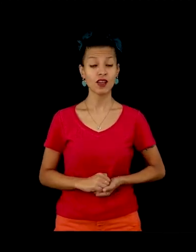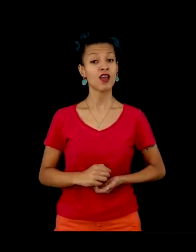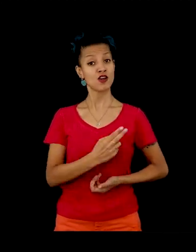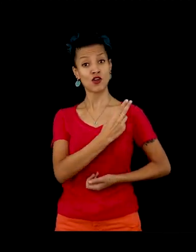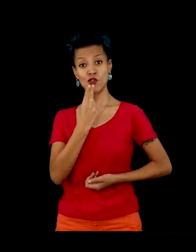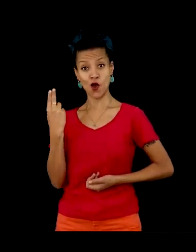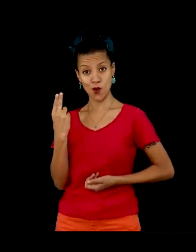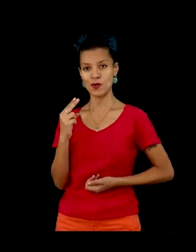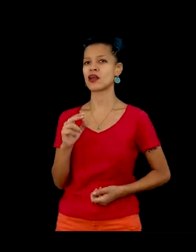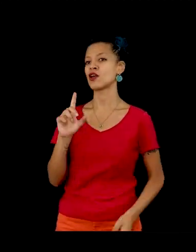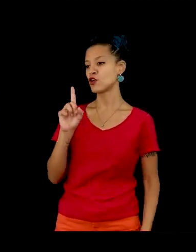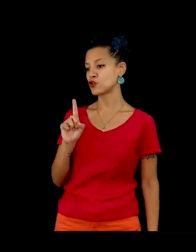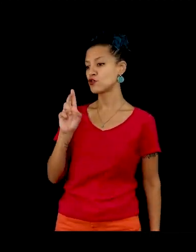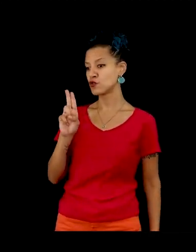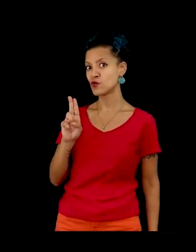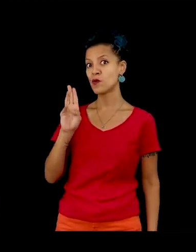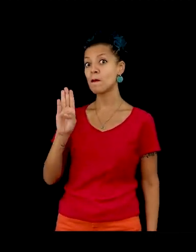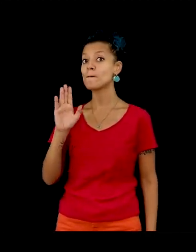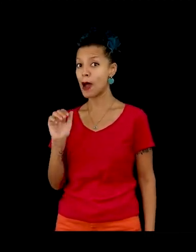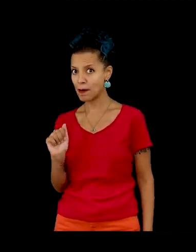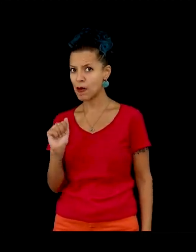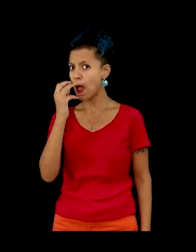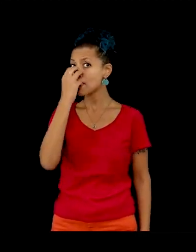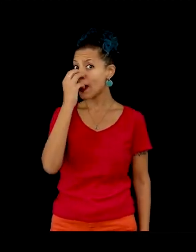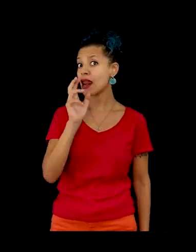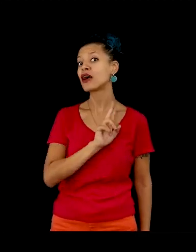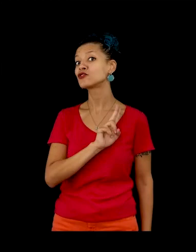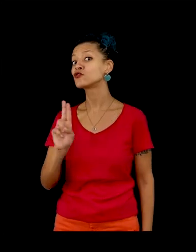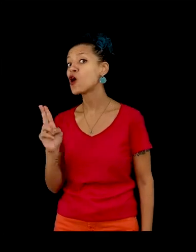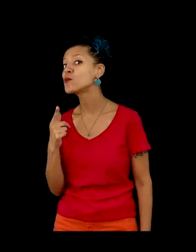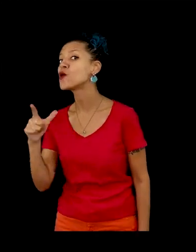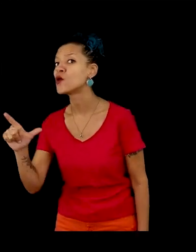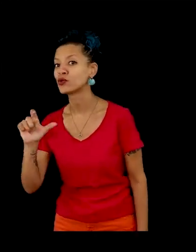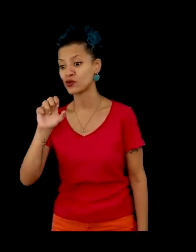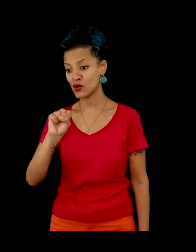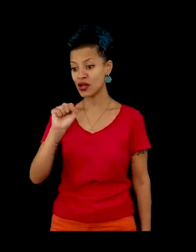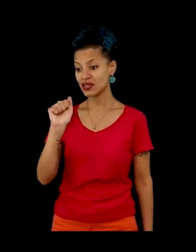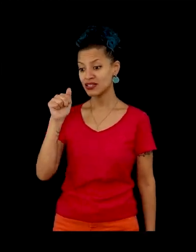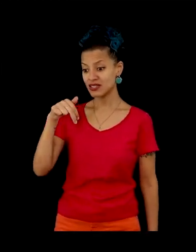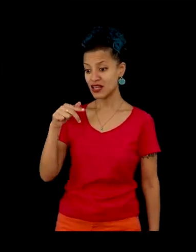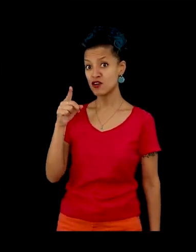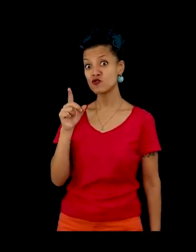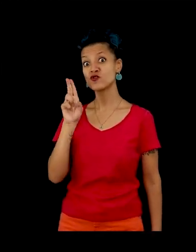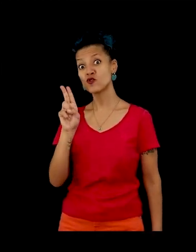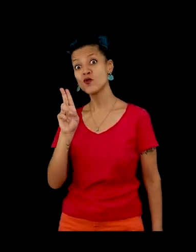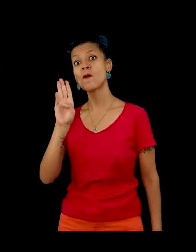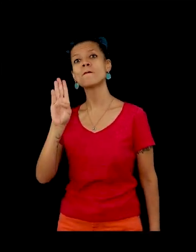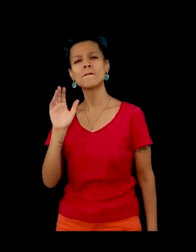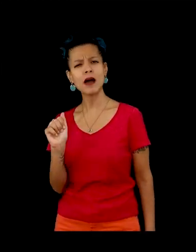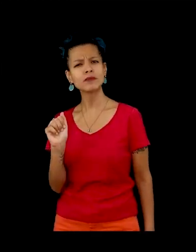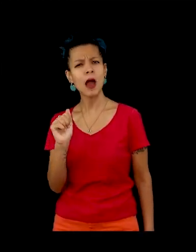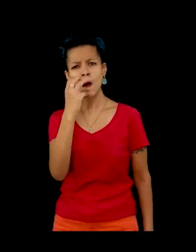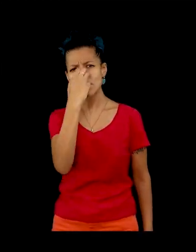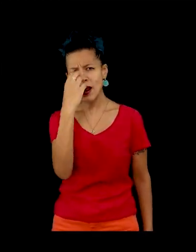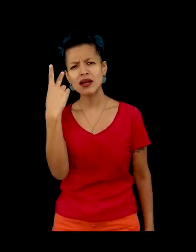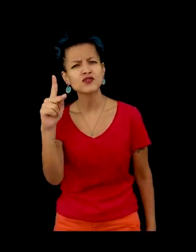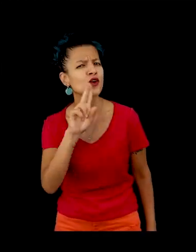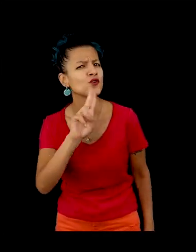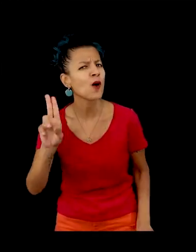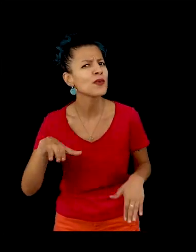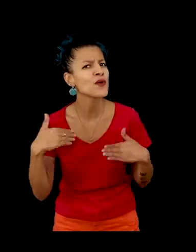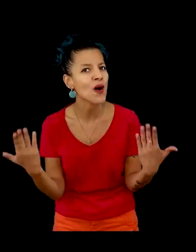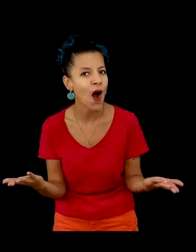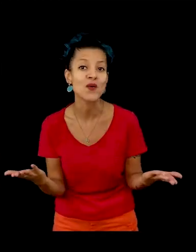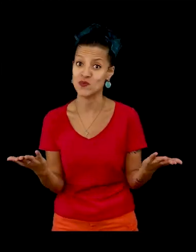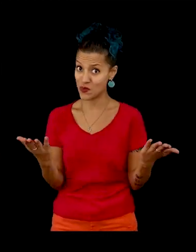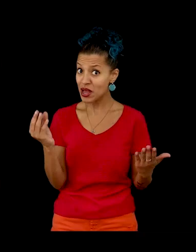O meu nome é Duba e o meu palhaço, Sanduba. E o seu, como é que chama? Se vocês quiserem